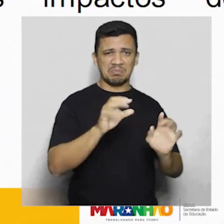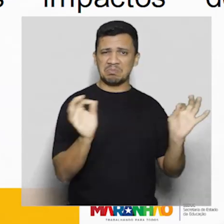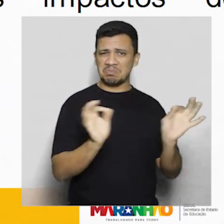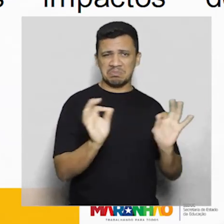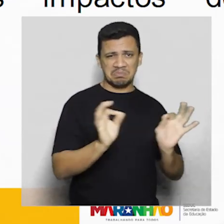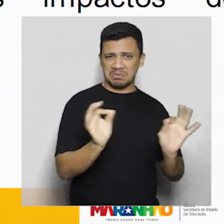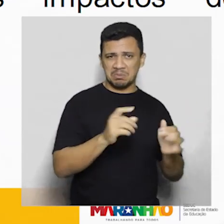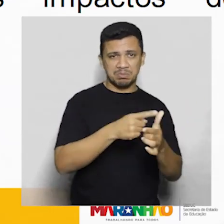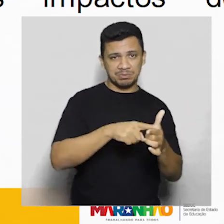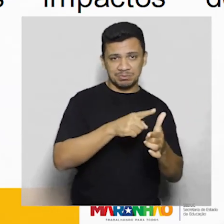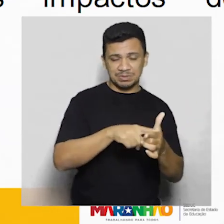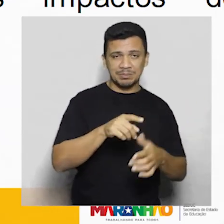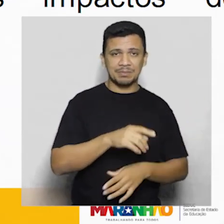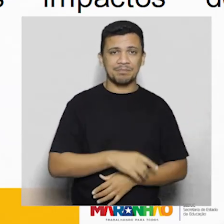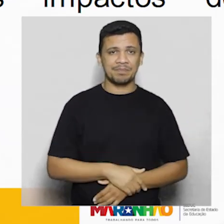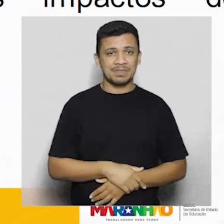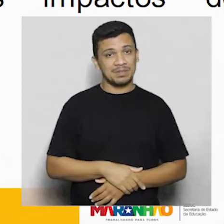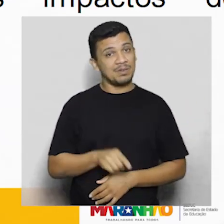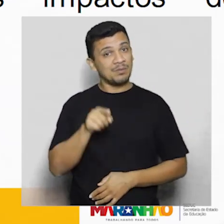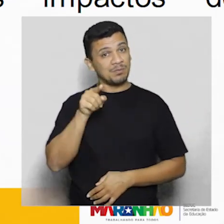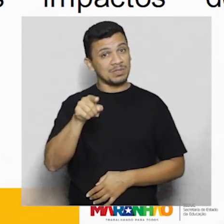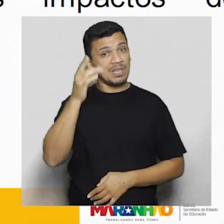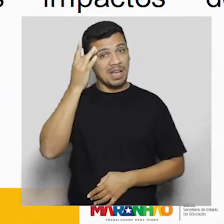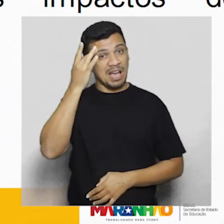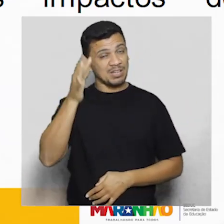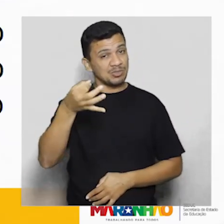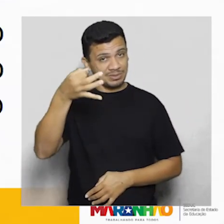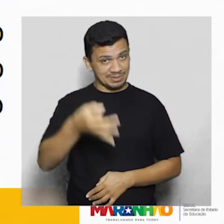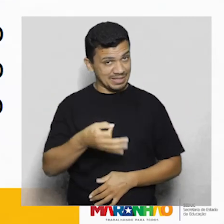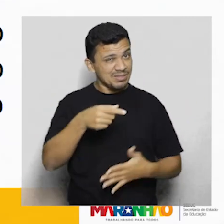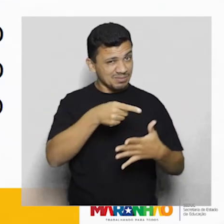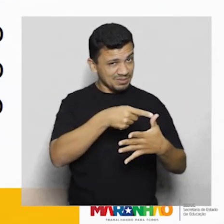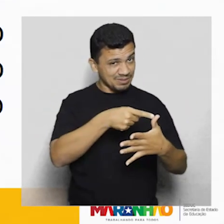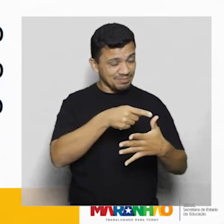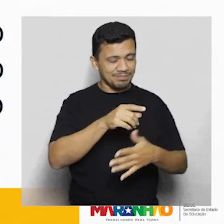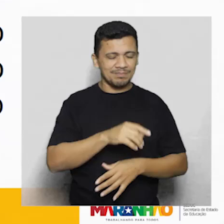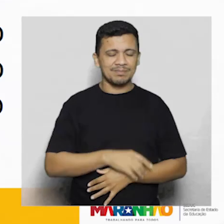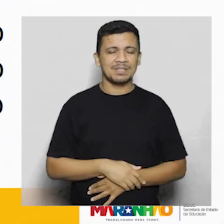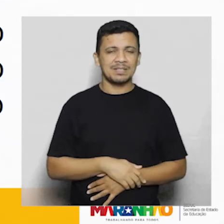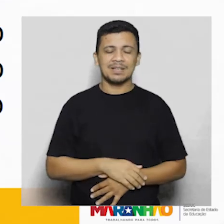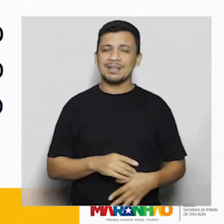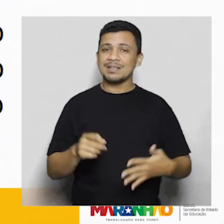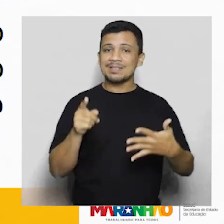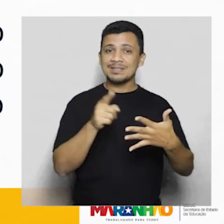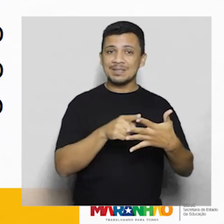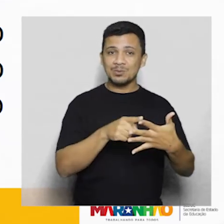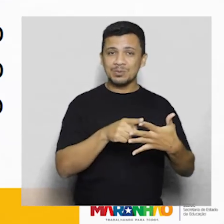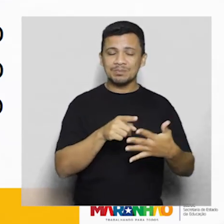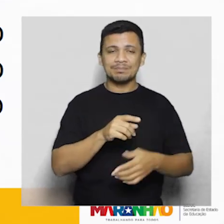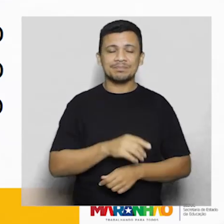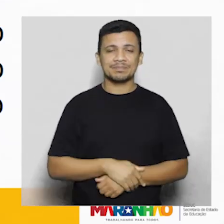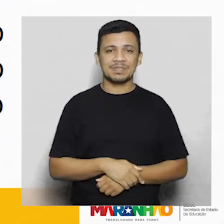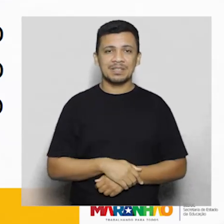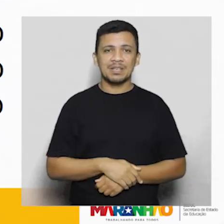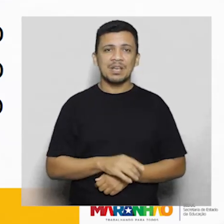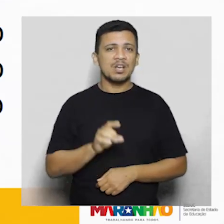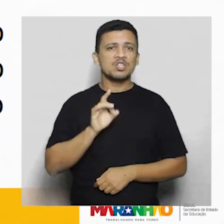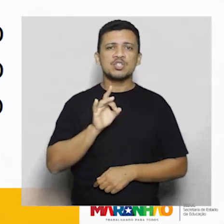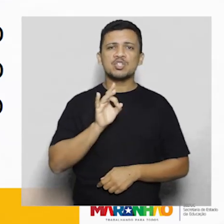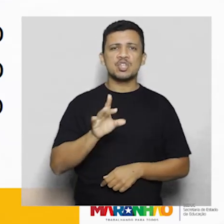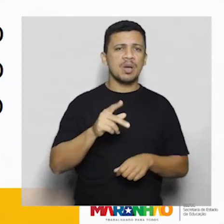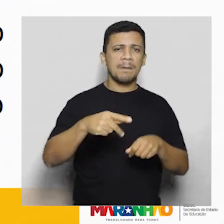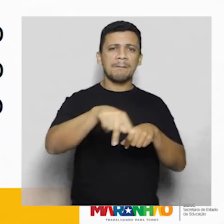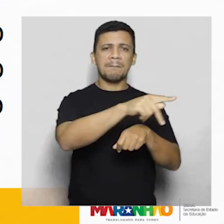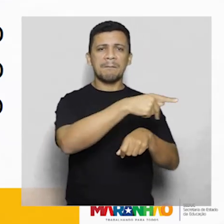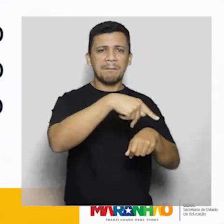seriam afetadas você acha que está correto essa afirmação segunda letra B atinge apenas países